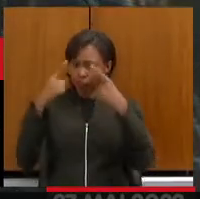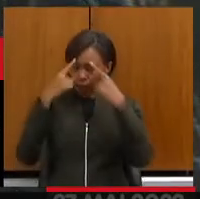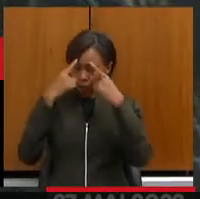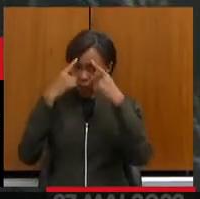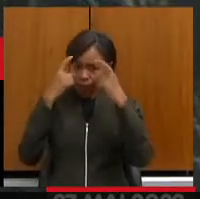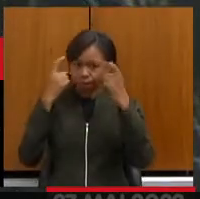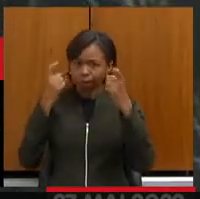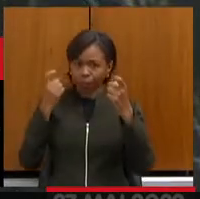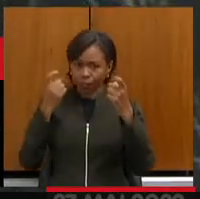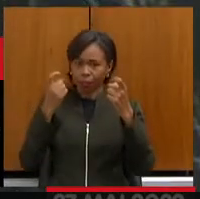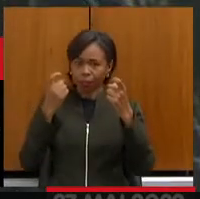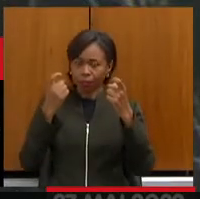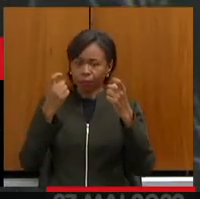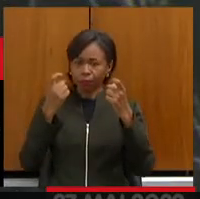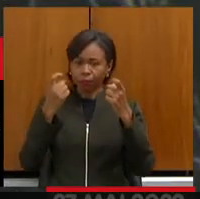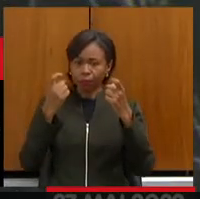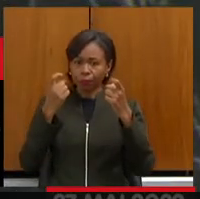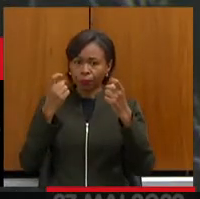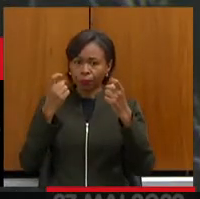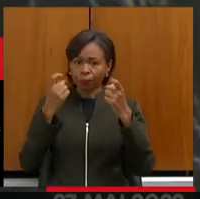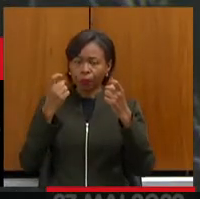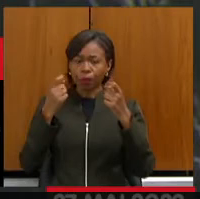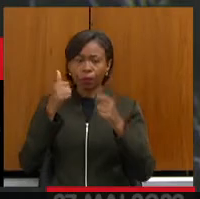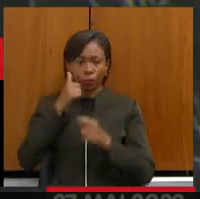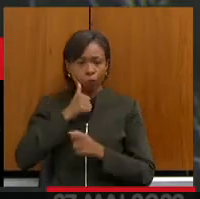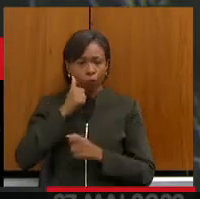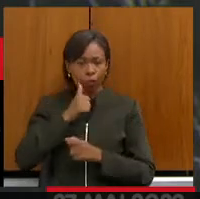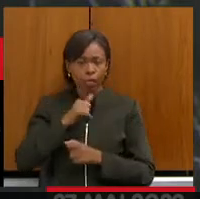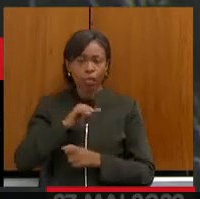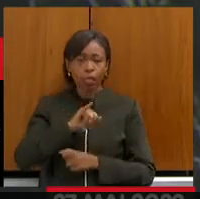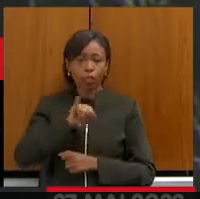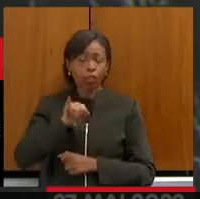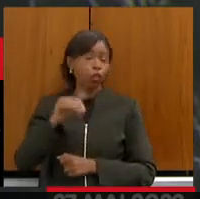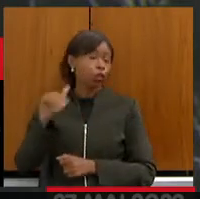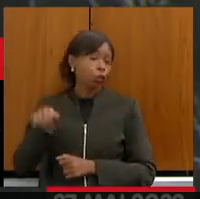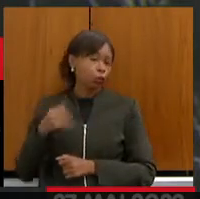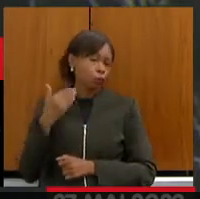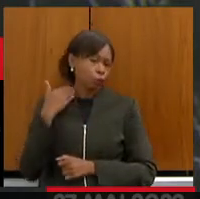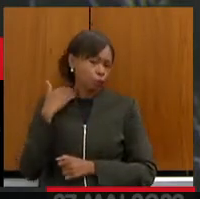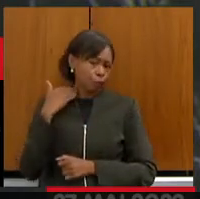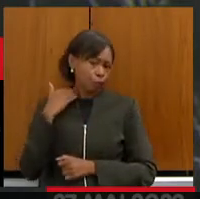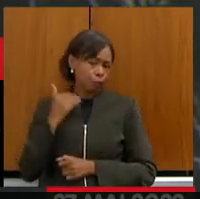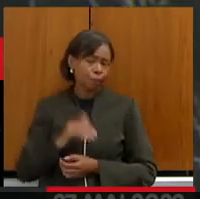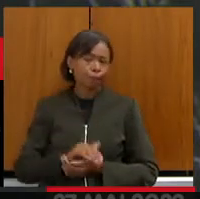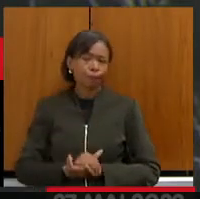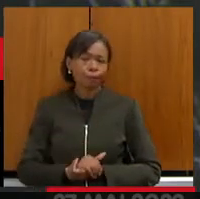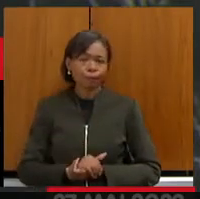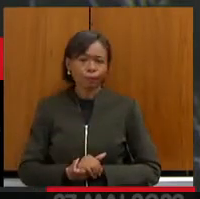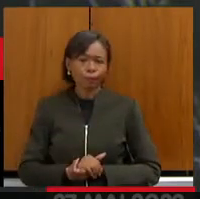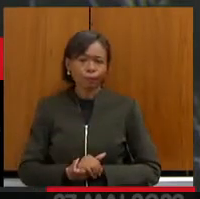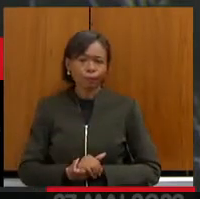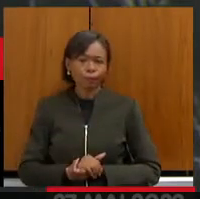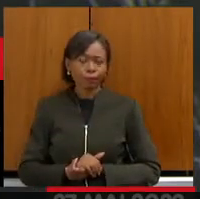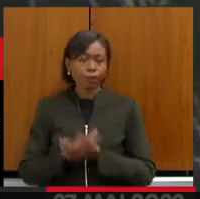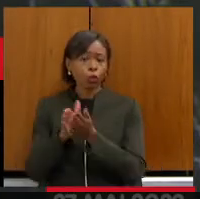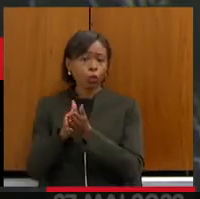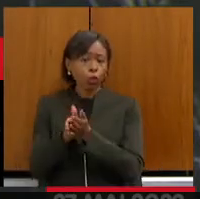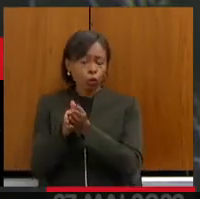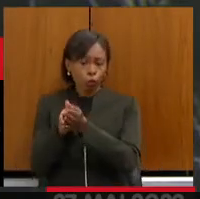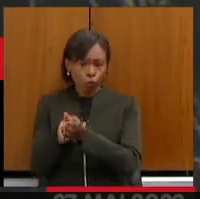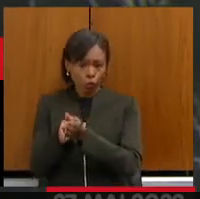O que é rede de enfrentamento à violência contra a mulher de Juiz de Fora de Minas Gerais do Alto do